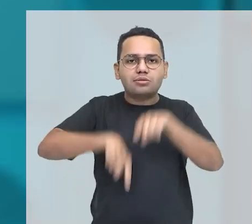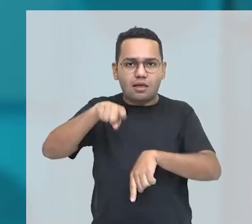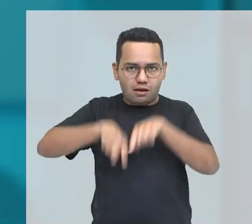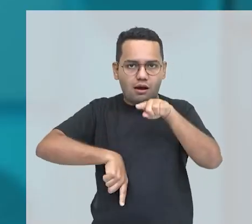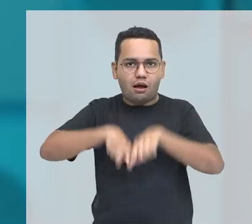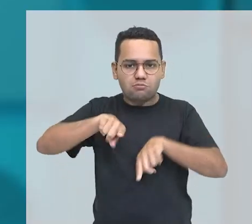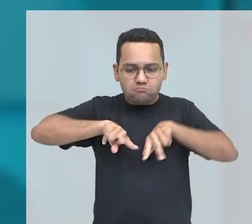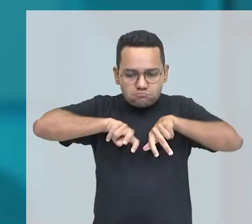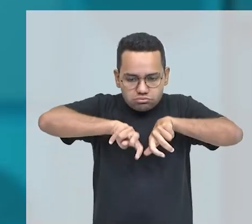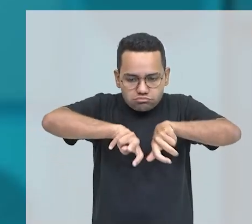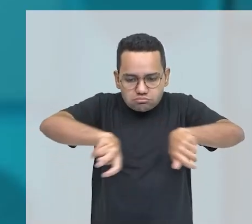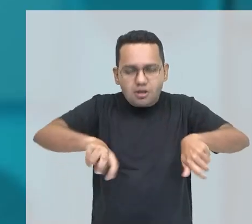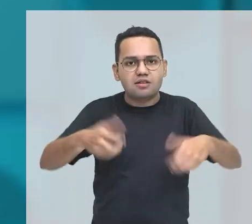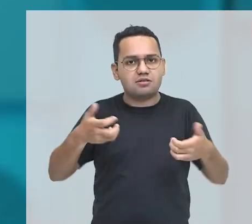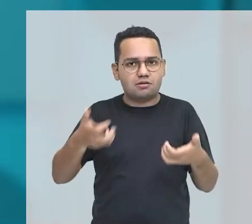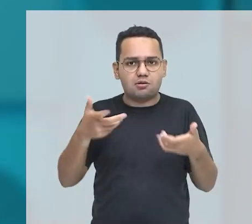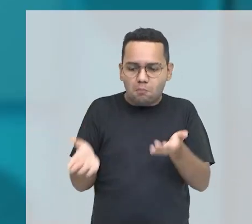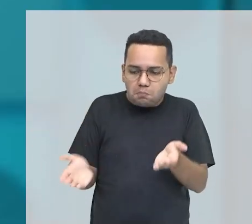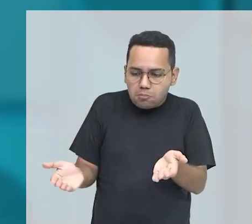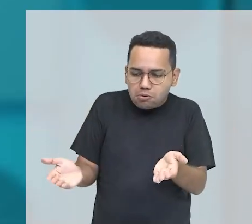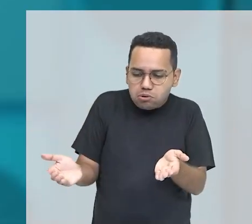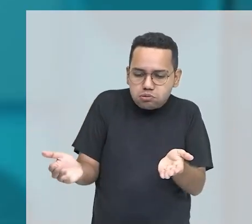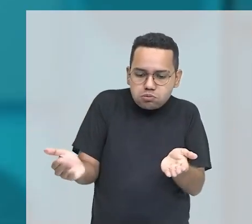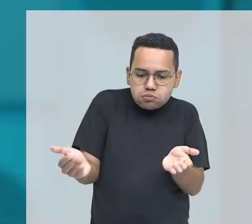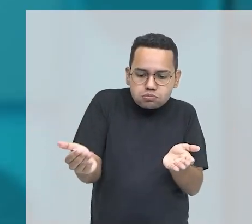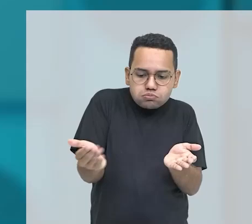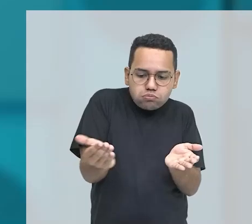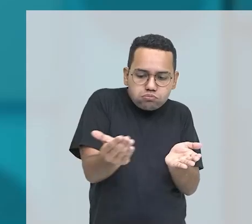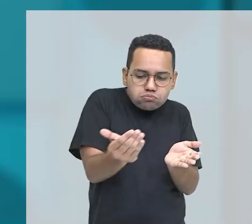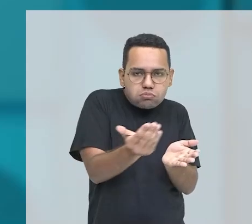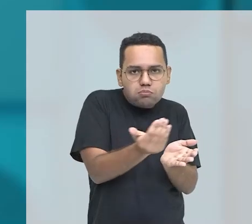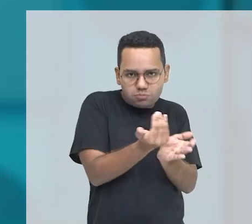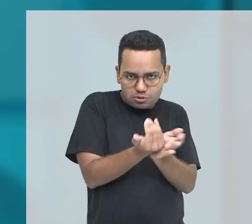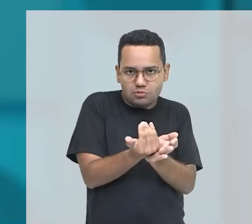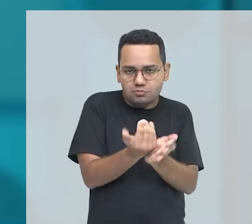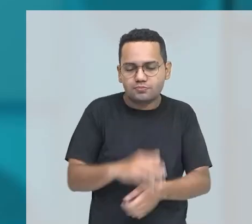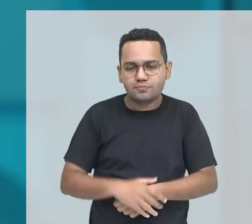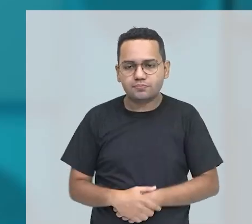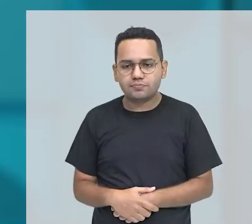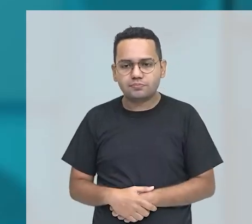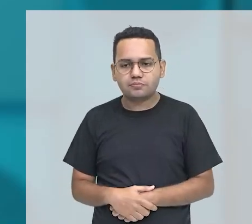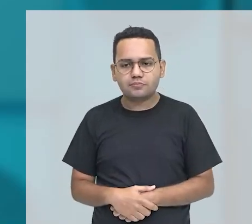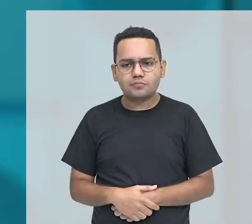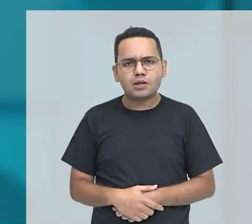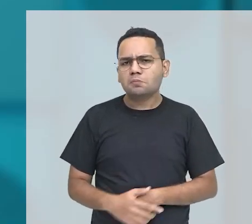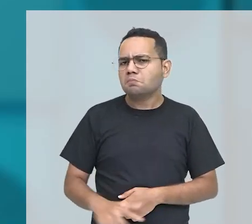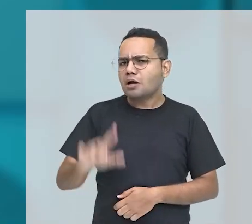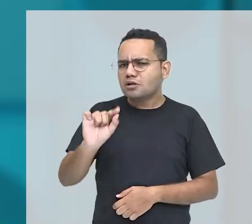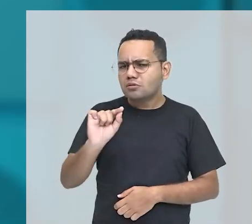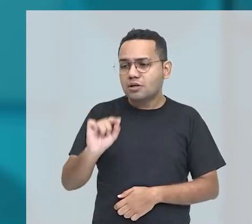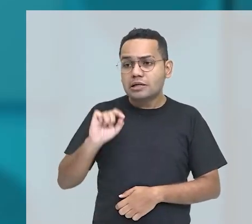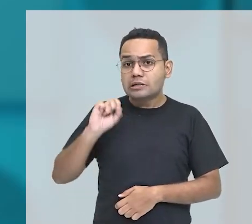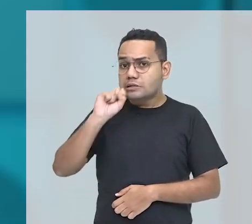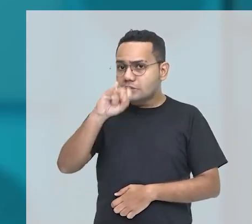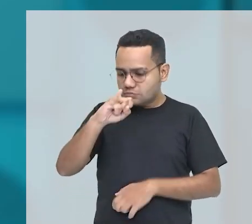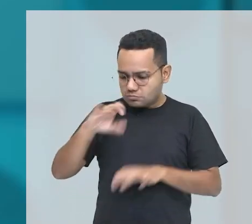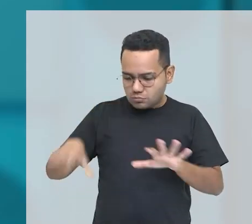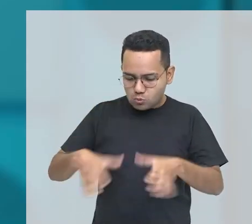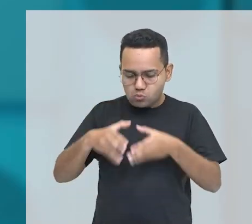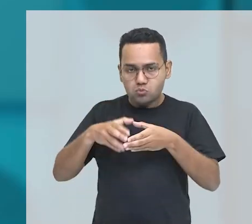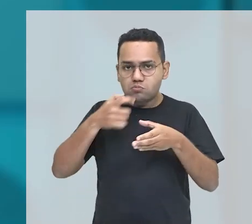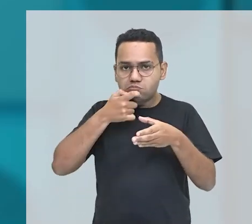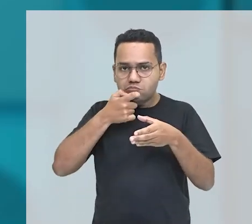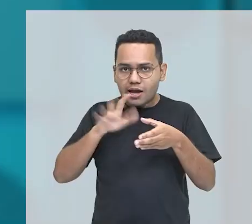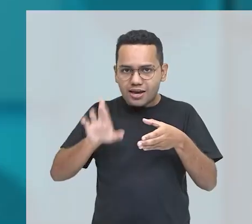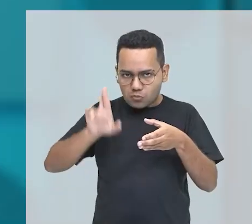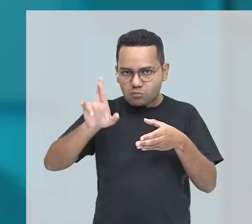terra. Então, a melhor forma de você explorar né? Colocar a sua língua, impor a sua língua para que as pessoas possam,